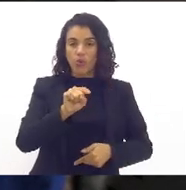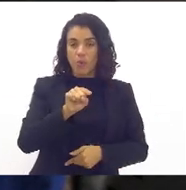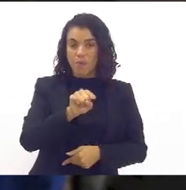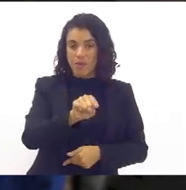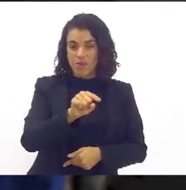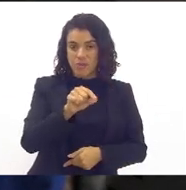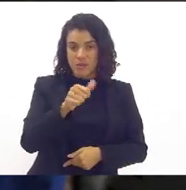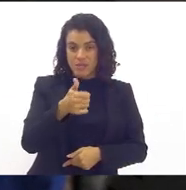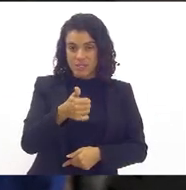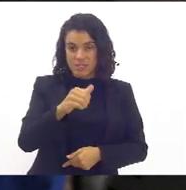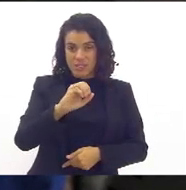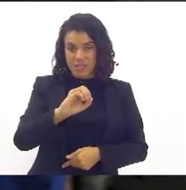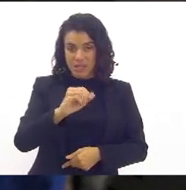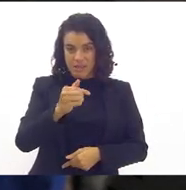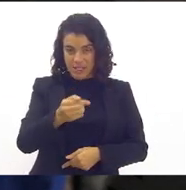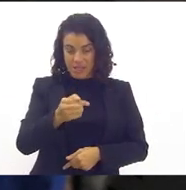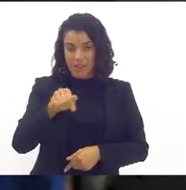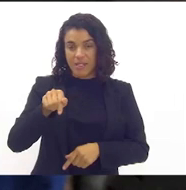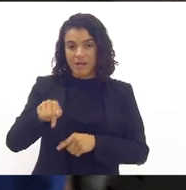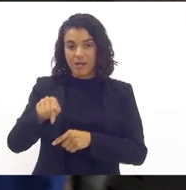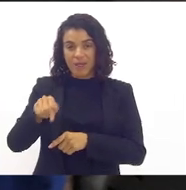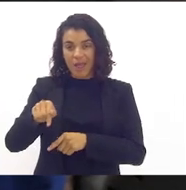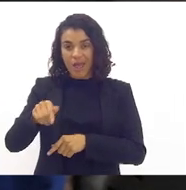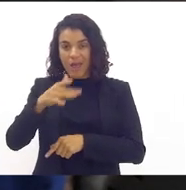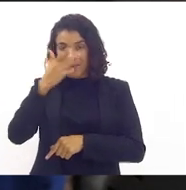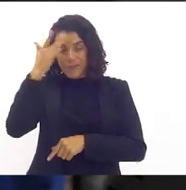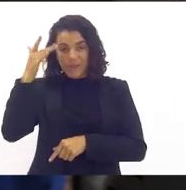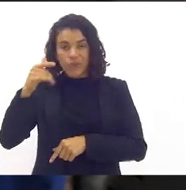8.107. A do inativo está